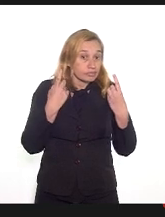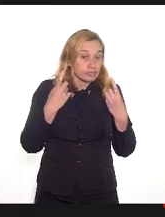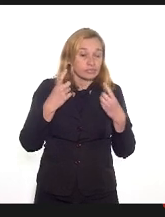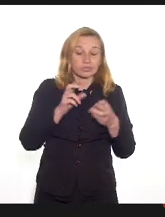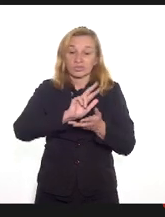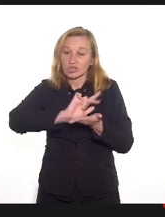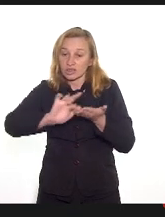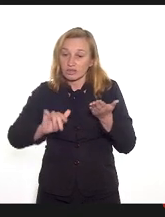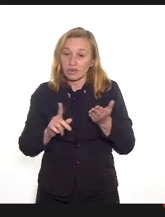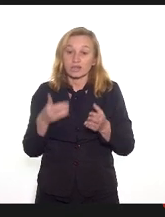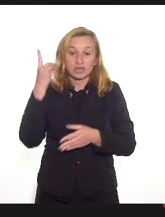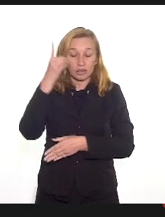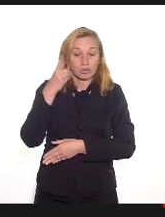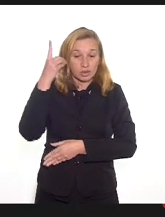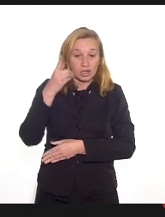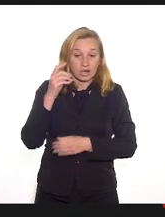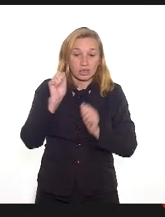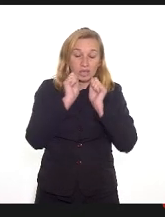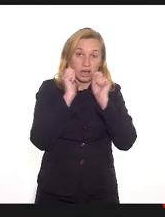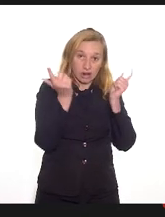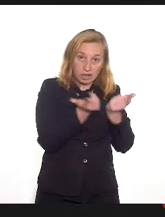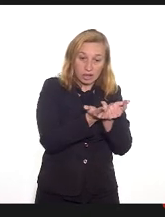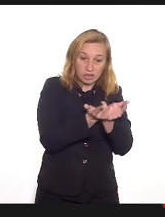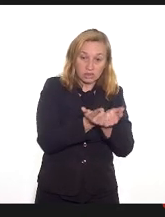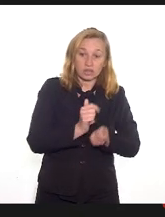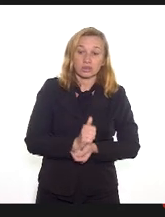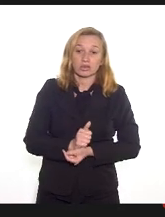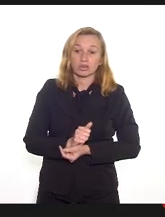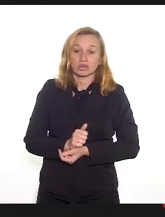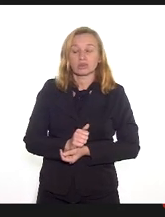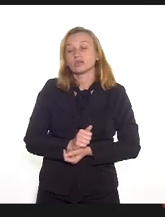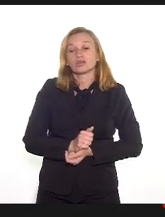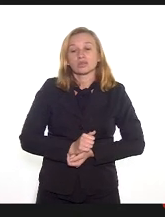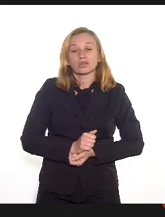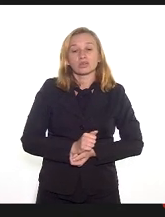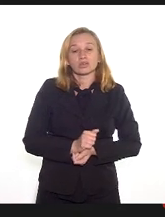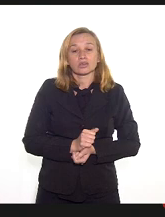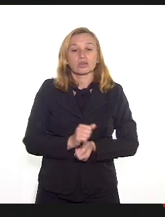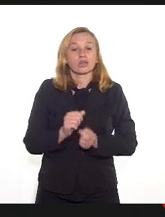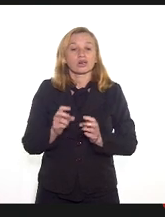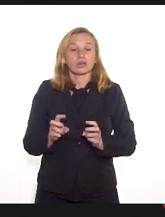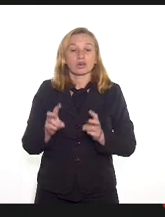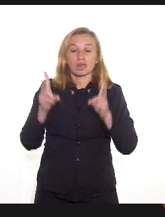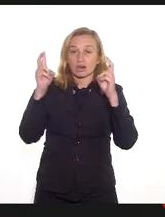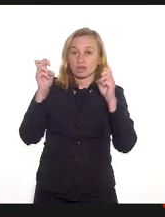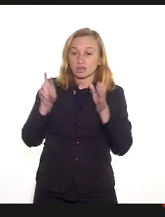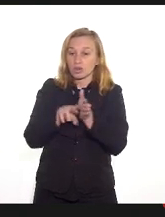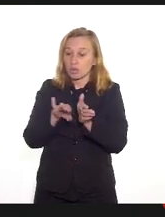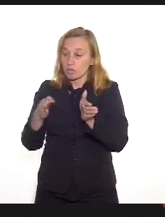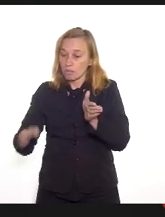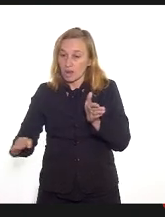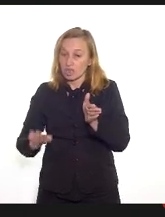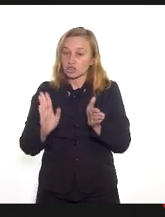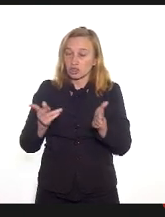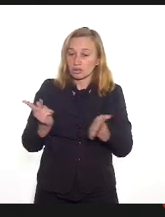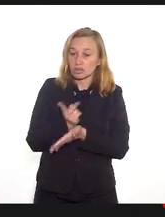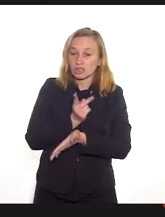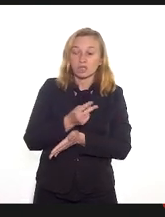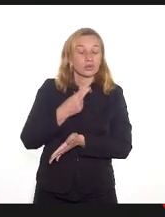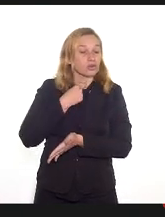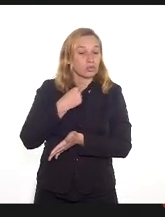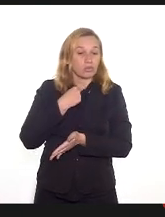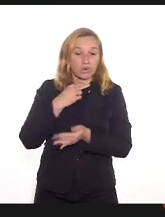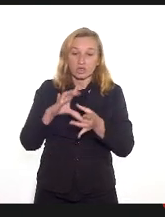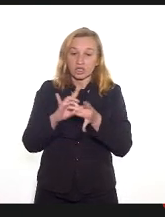vários deputados da nossa Assembleia, né, com a relevância do mar, isso já está ocorrendo. Então, o Brasil não pode deixar